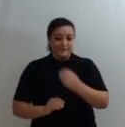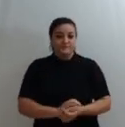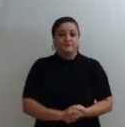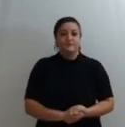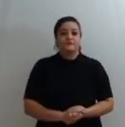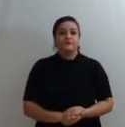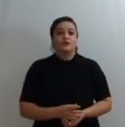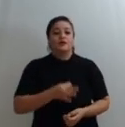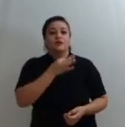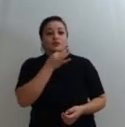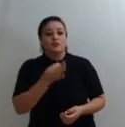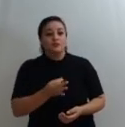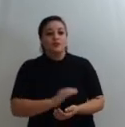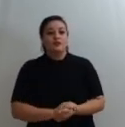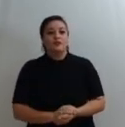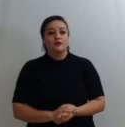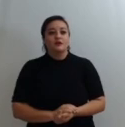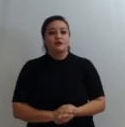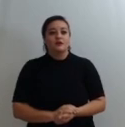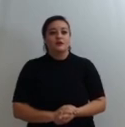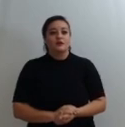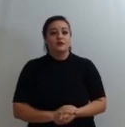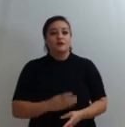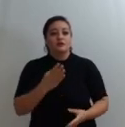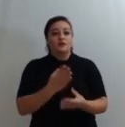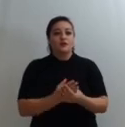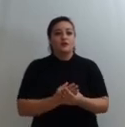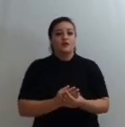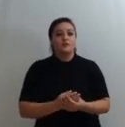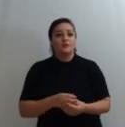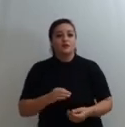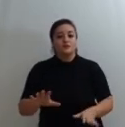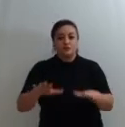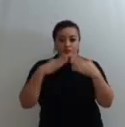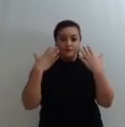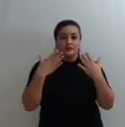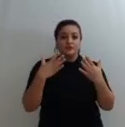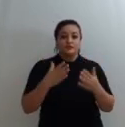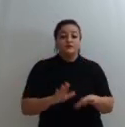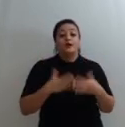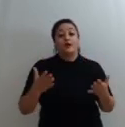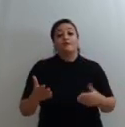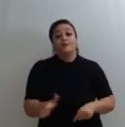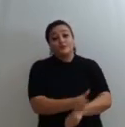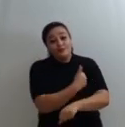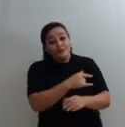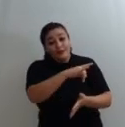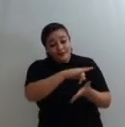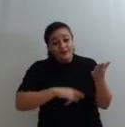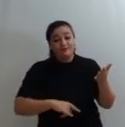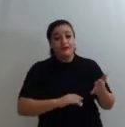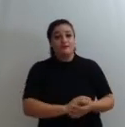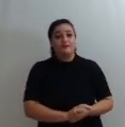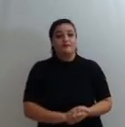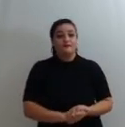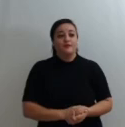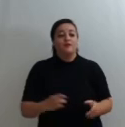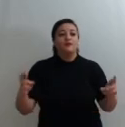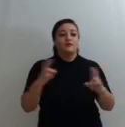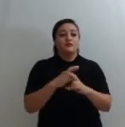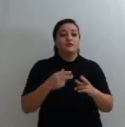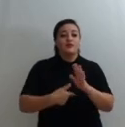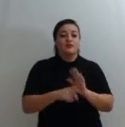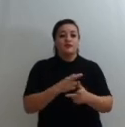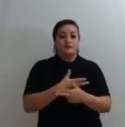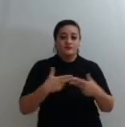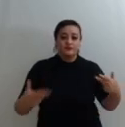oportunidade, inclusive, eu acho que foi um processo do ministro Schietti que eu chamei a atenção e acabou retirando de pauta. Eu fiz referência a um precedente, inclusive,